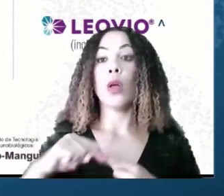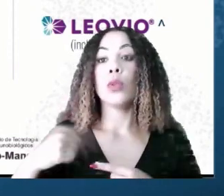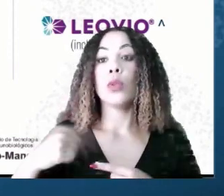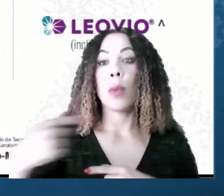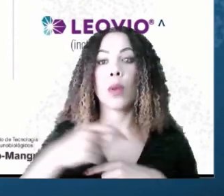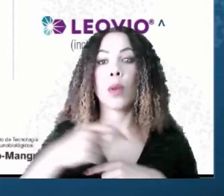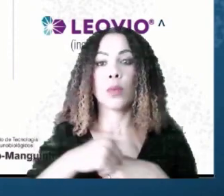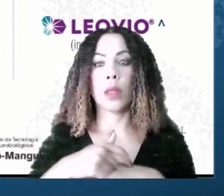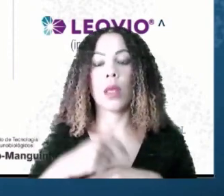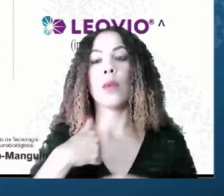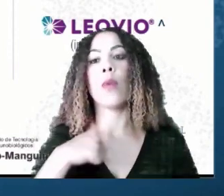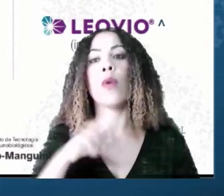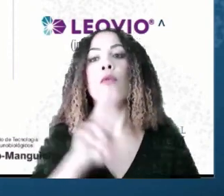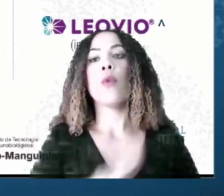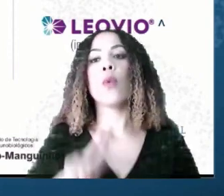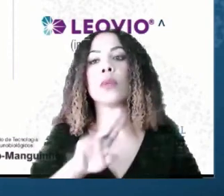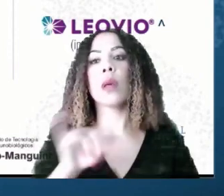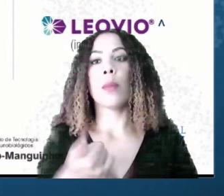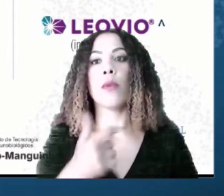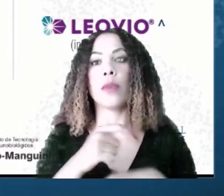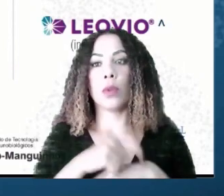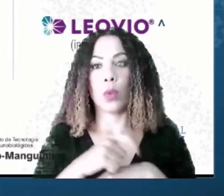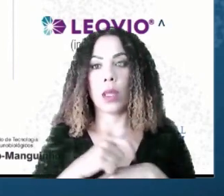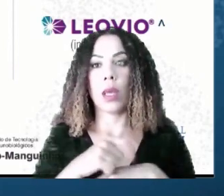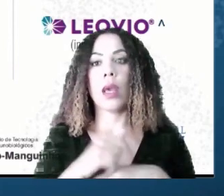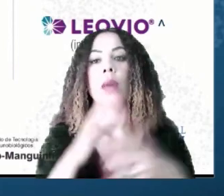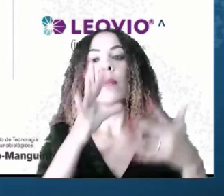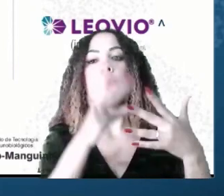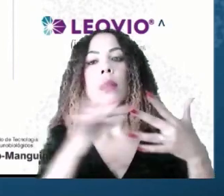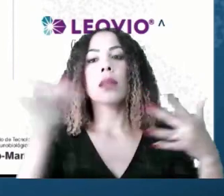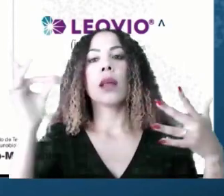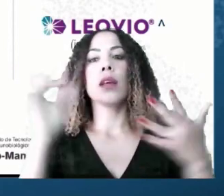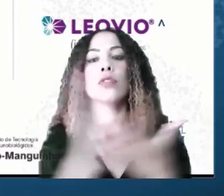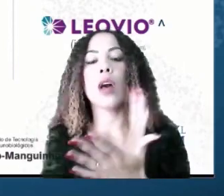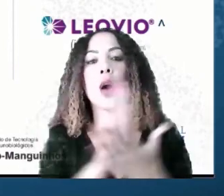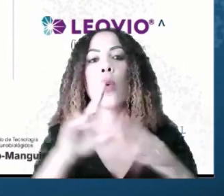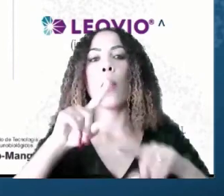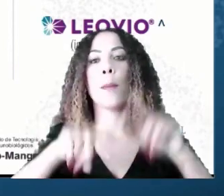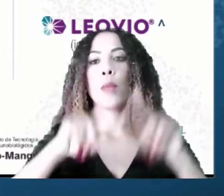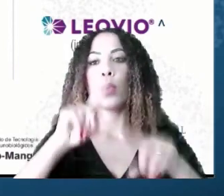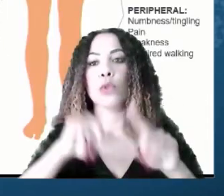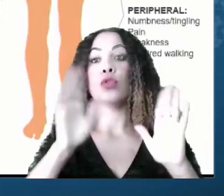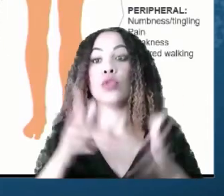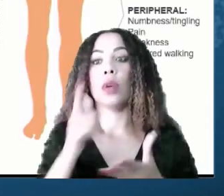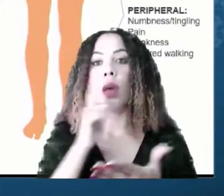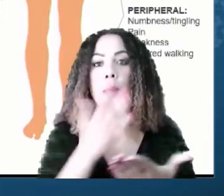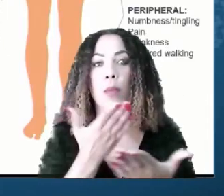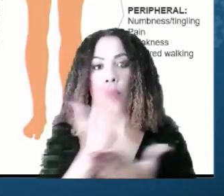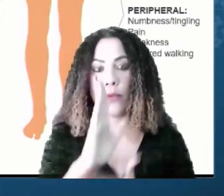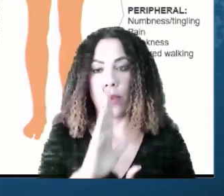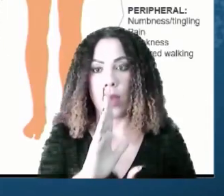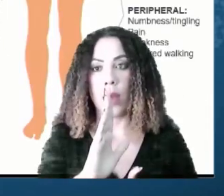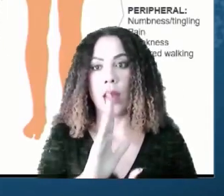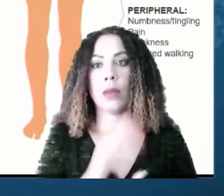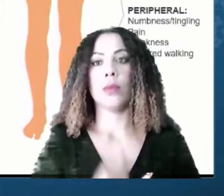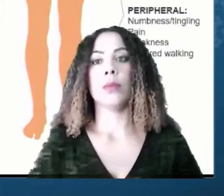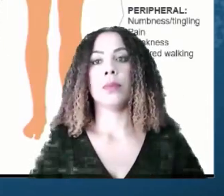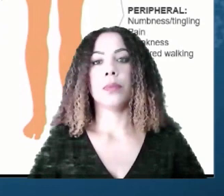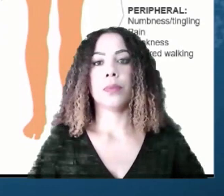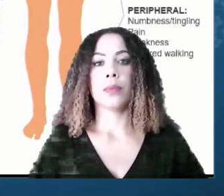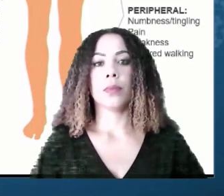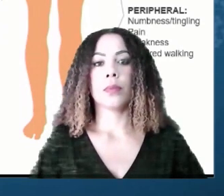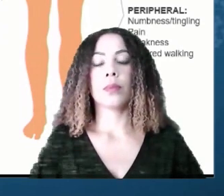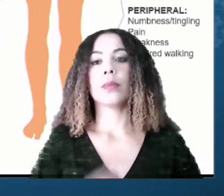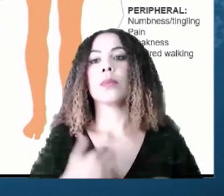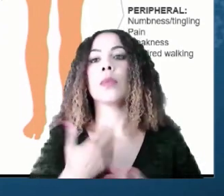vou usar o tempo para destacar alguns dos produtos que foram aprovados. Eu